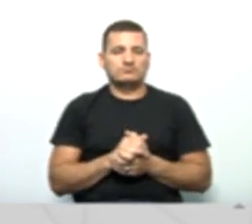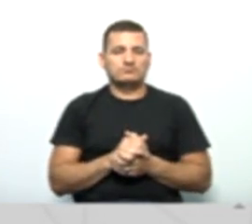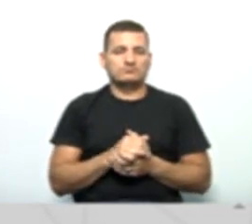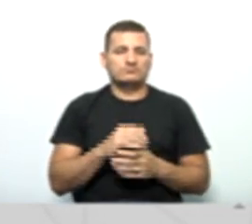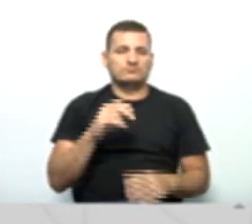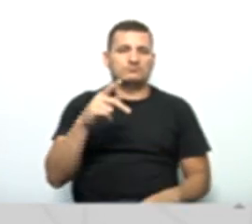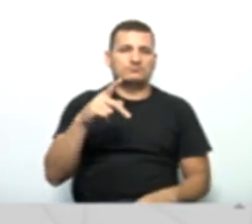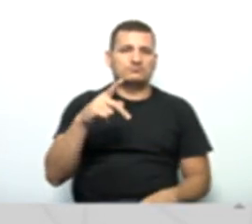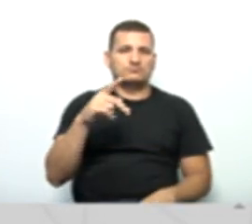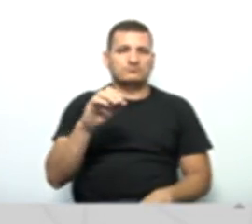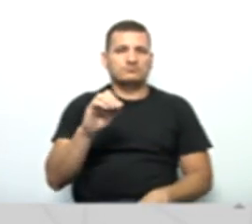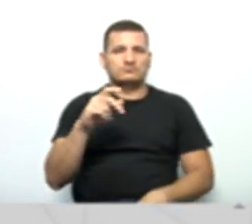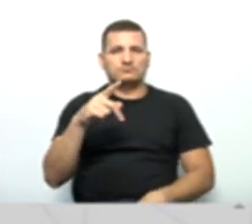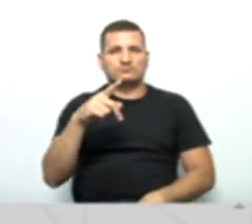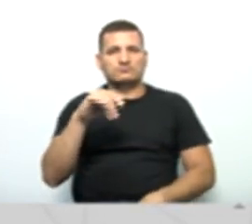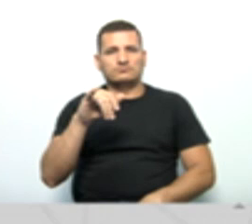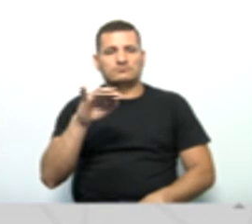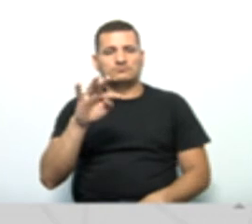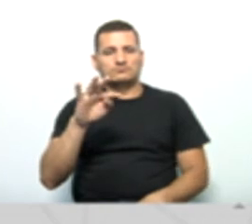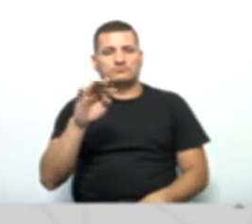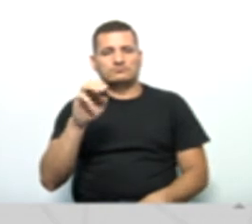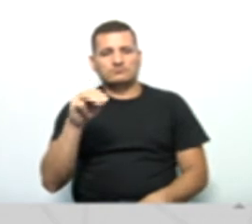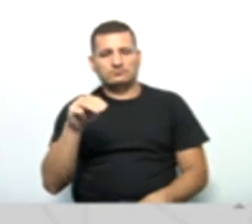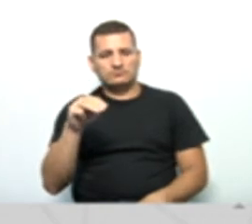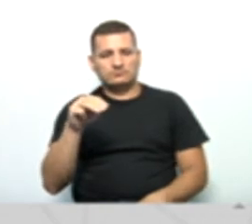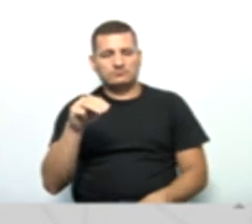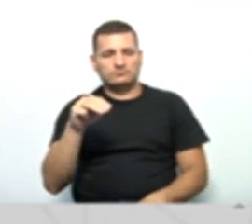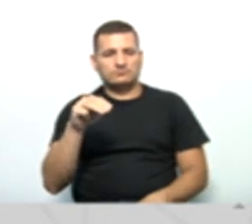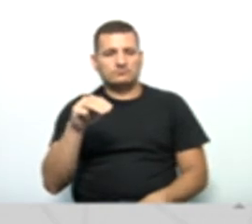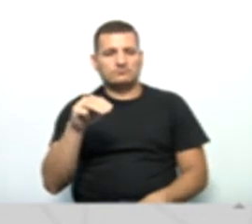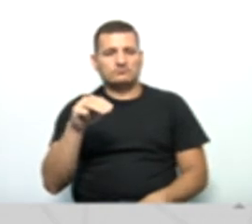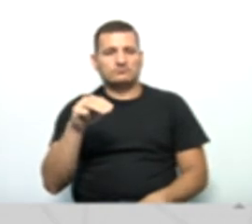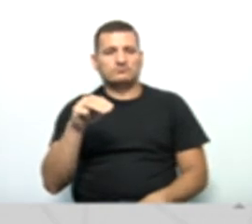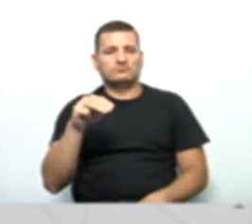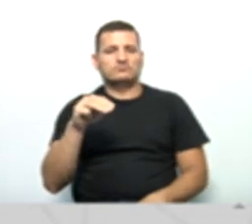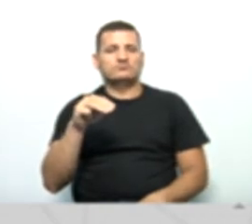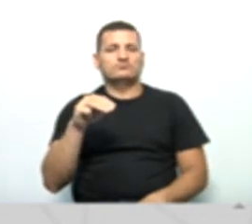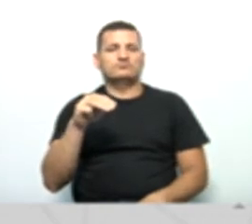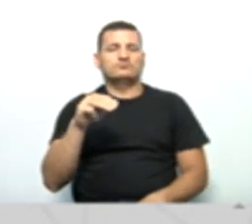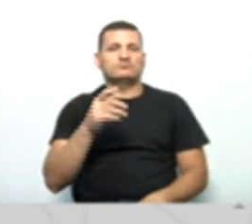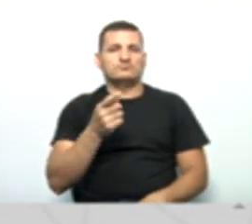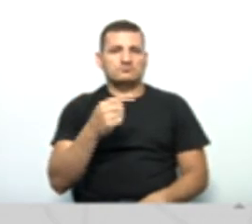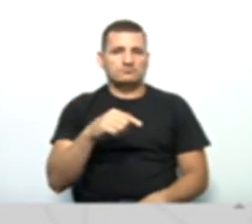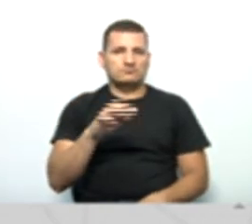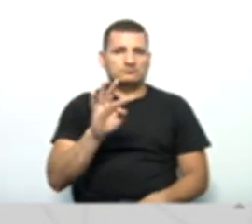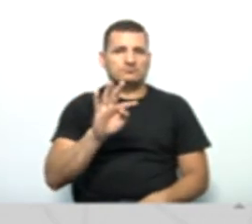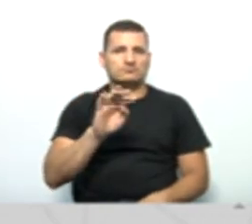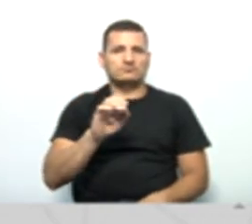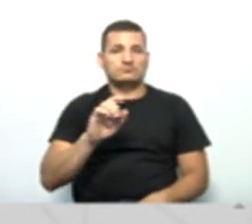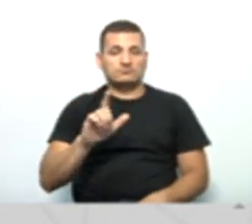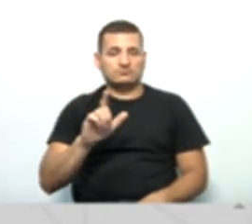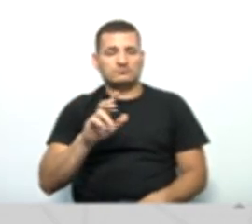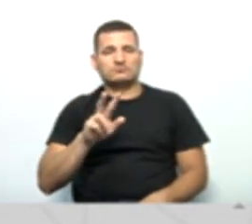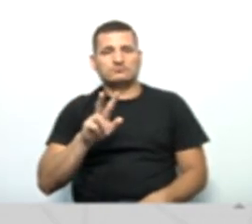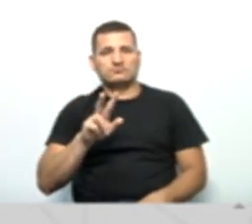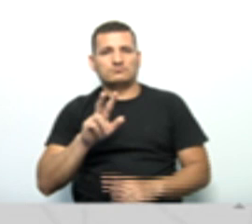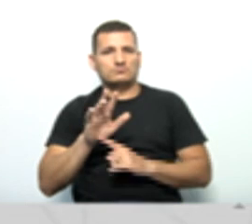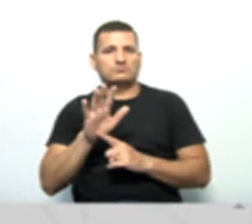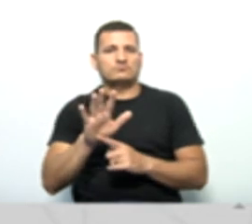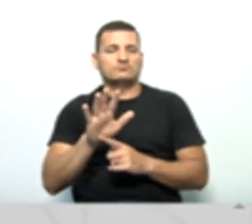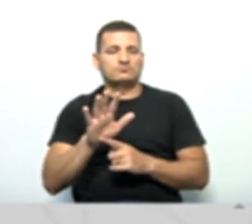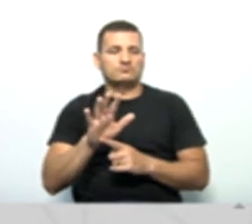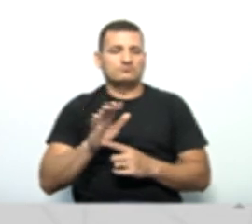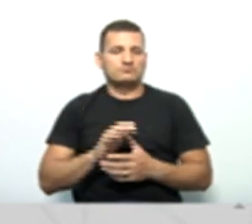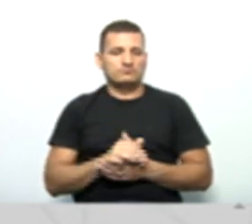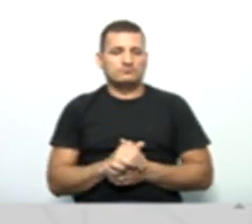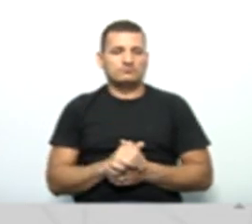pop, removi ele e ele me apresentou aqui. Eu dei um tel aqui para mostrar.